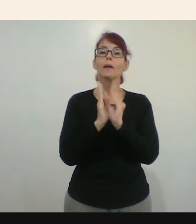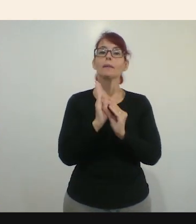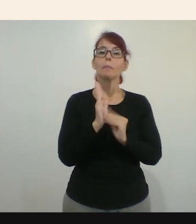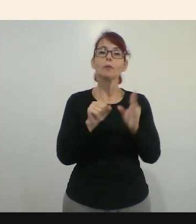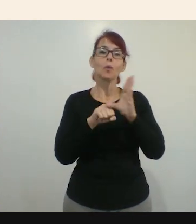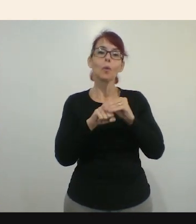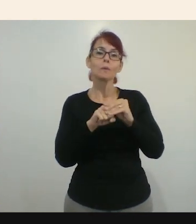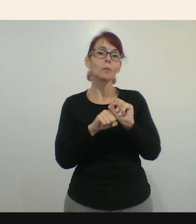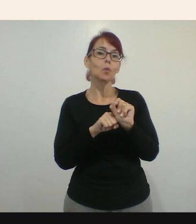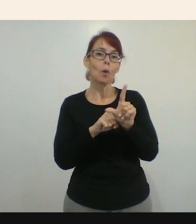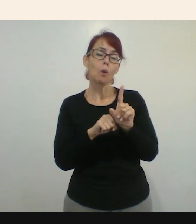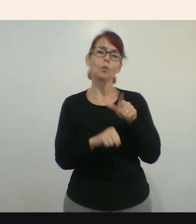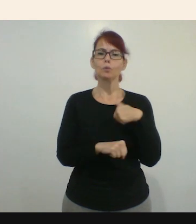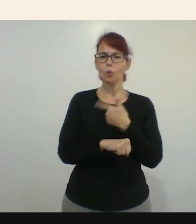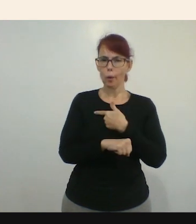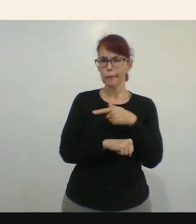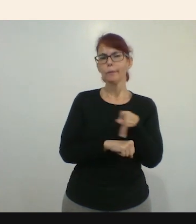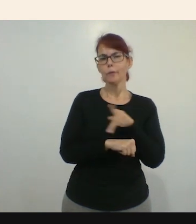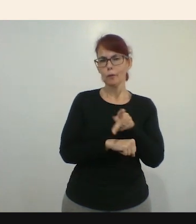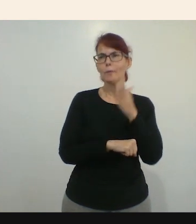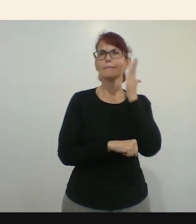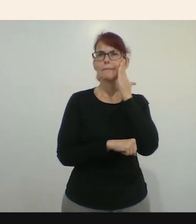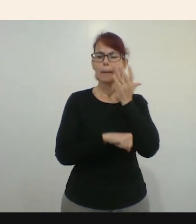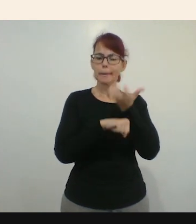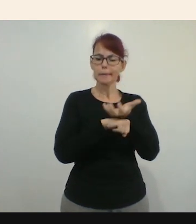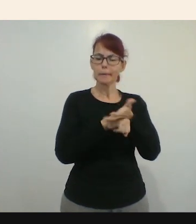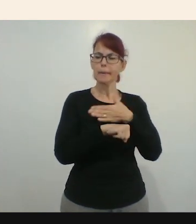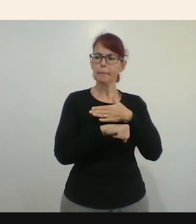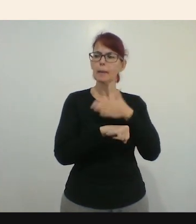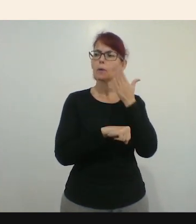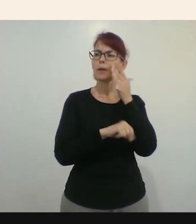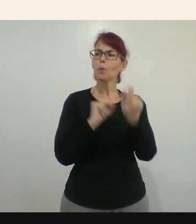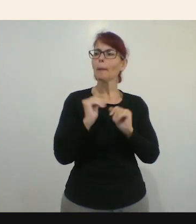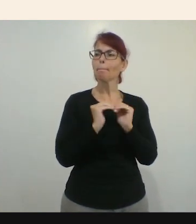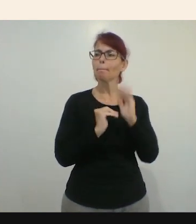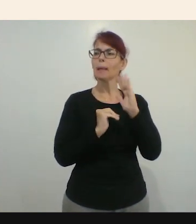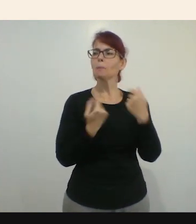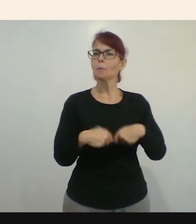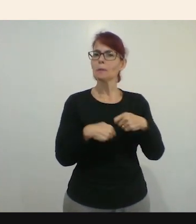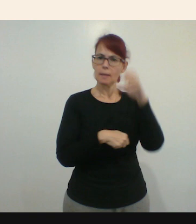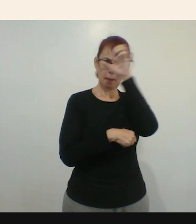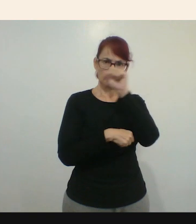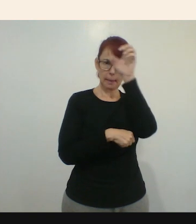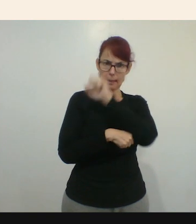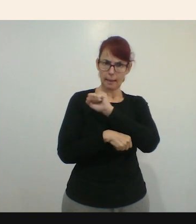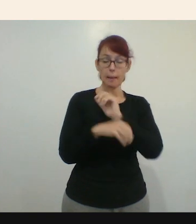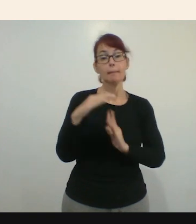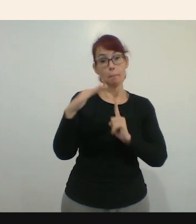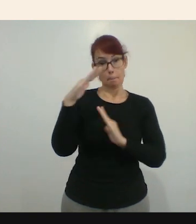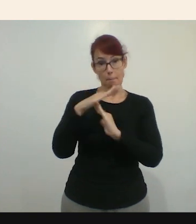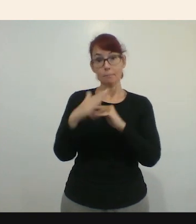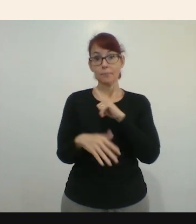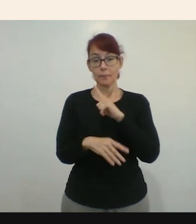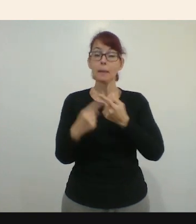dessa disciplina, tá bem? Todos nós, professores, das nossas disciplinas, a gente sabe o que é o mínimo, sabemos o que é o